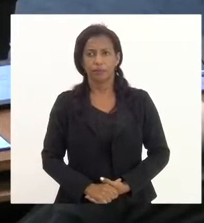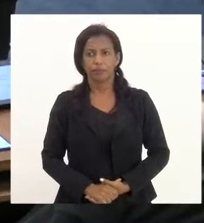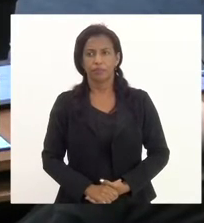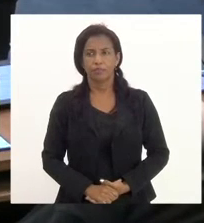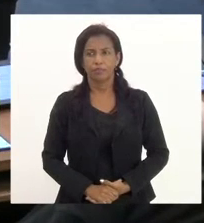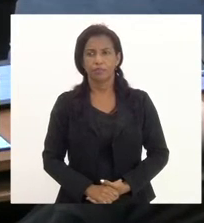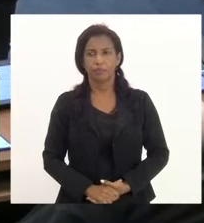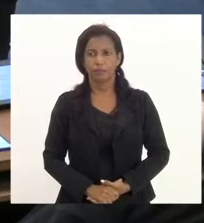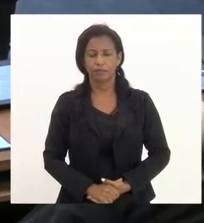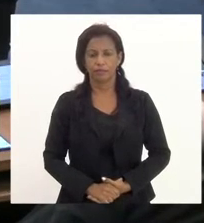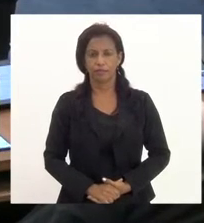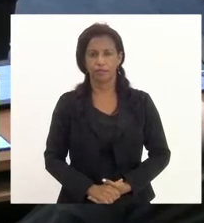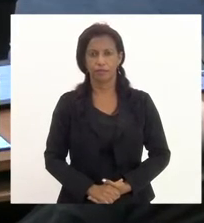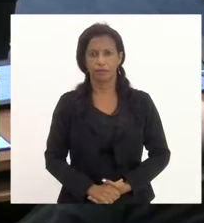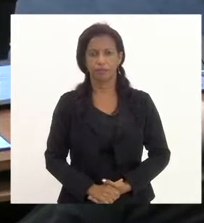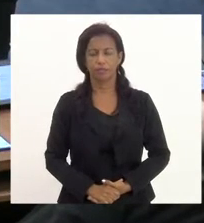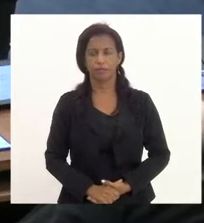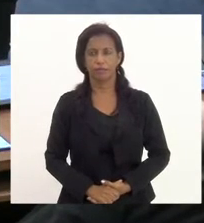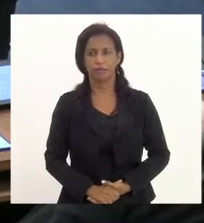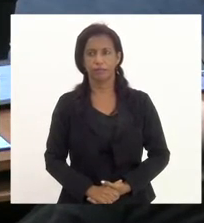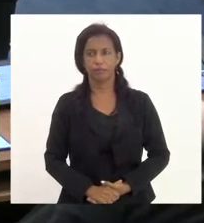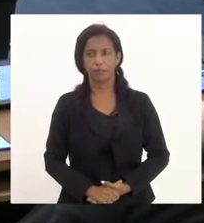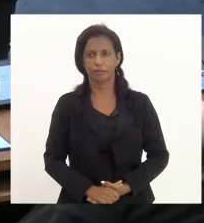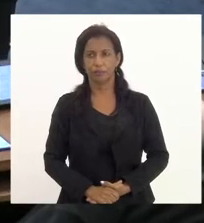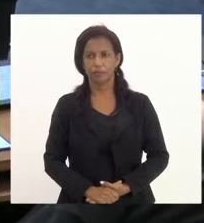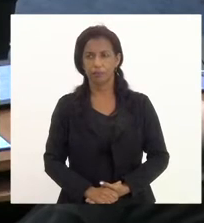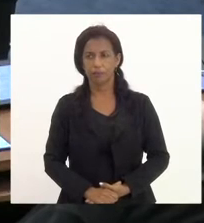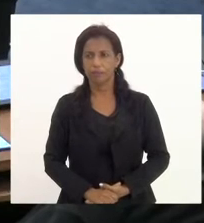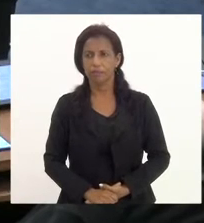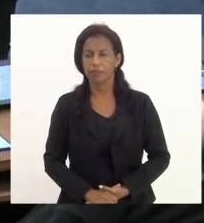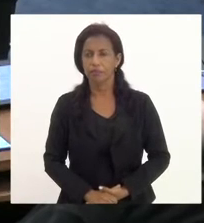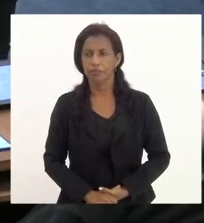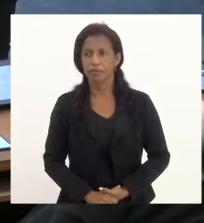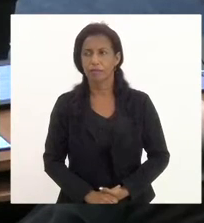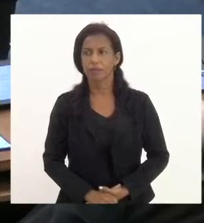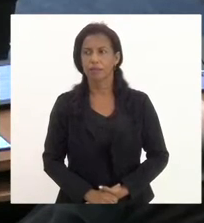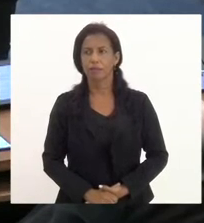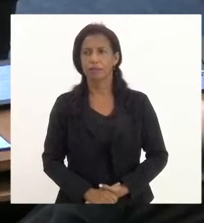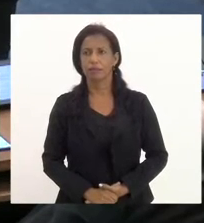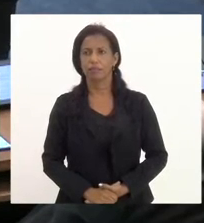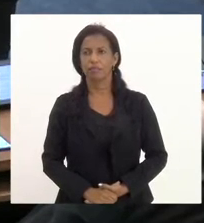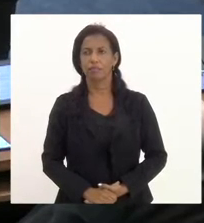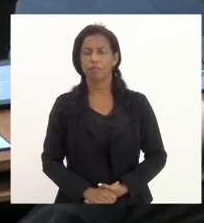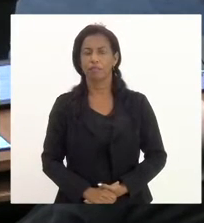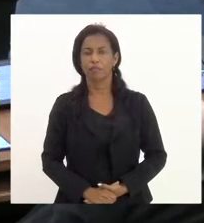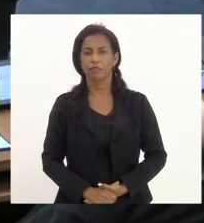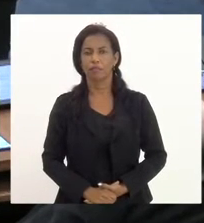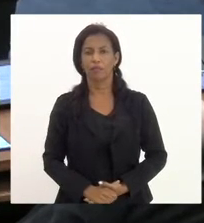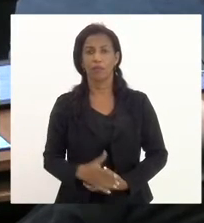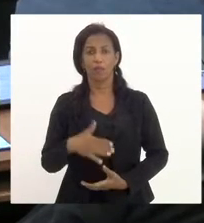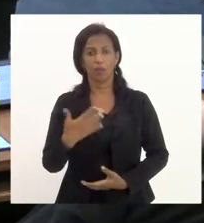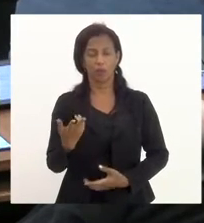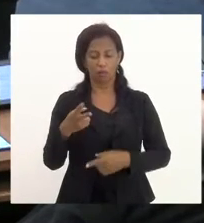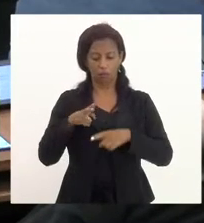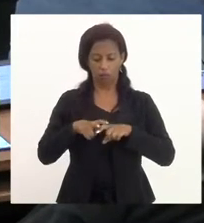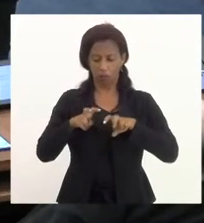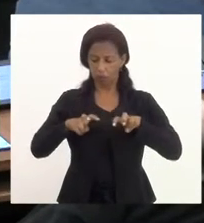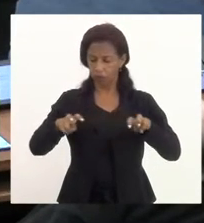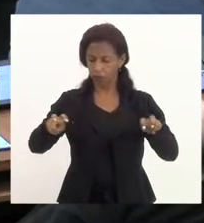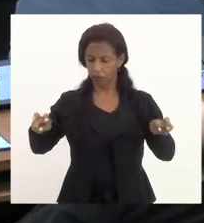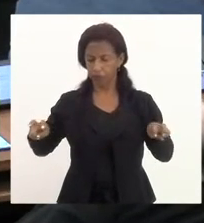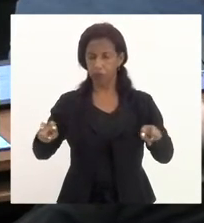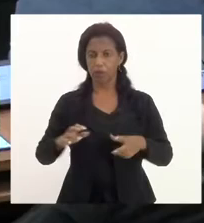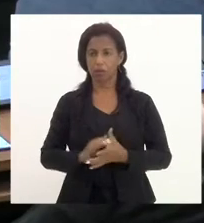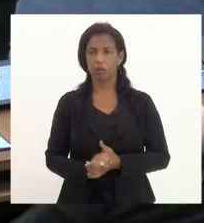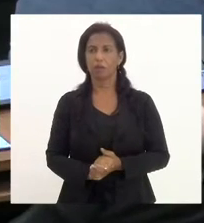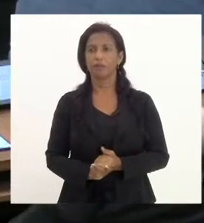e enquanto estiver aqui na mesa Vamos fazer vamos fazer o quê quando chegar aqui nós vamos fazer o critério de